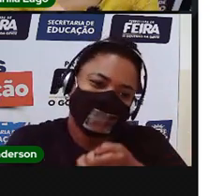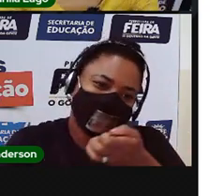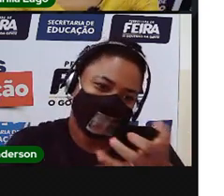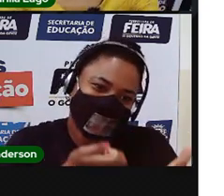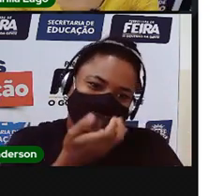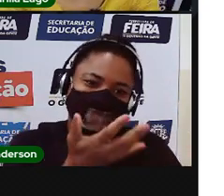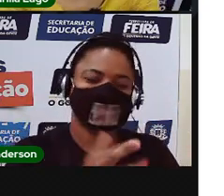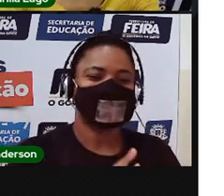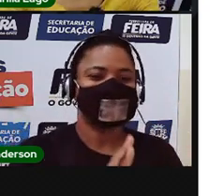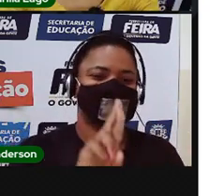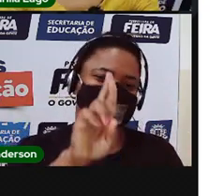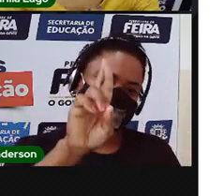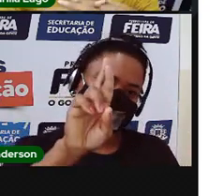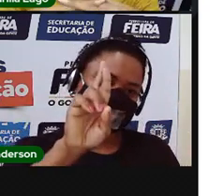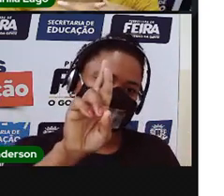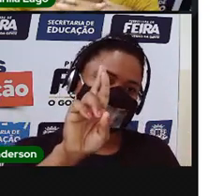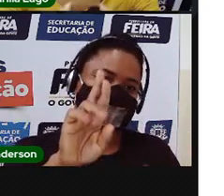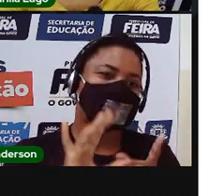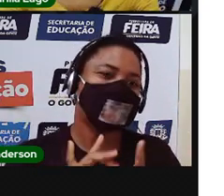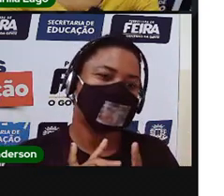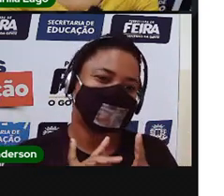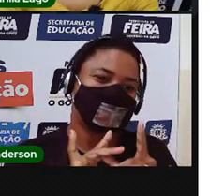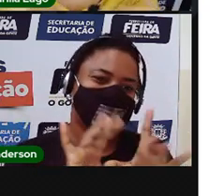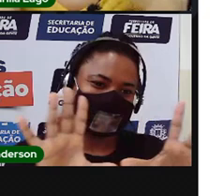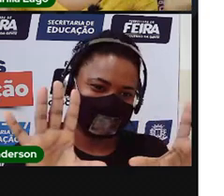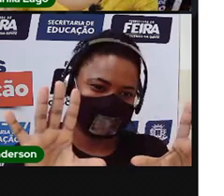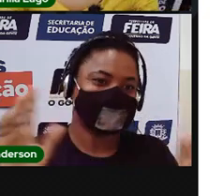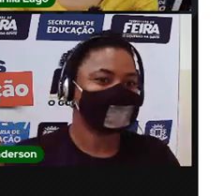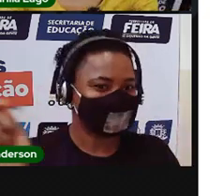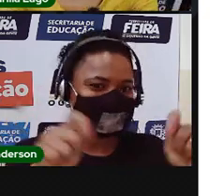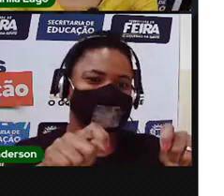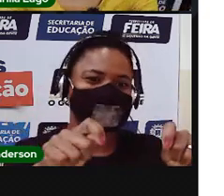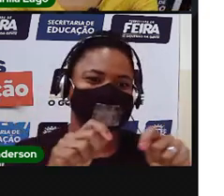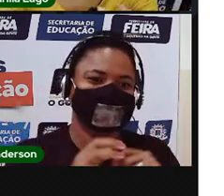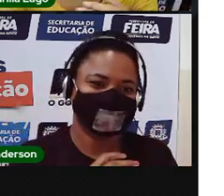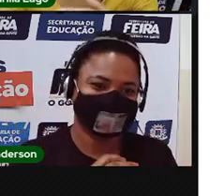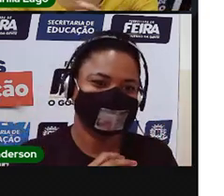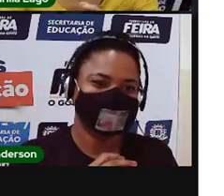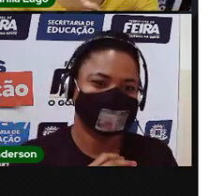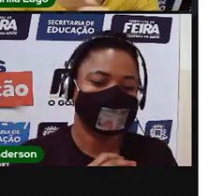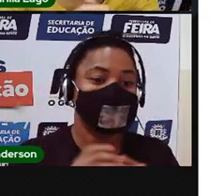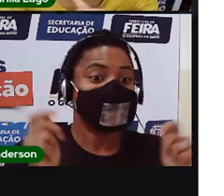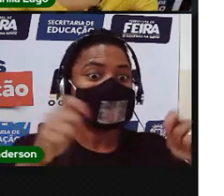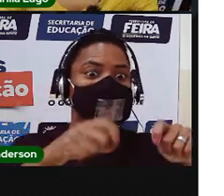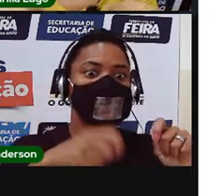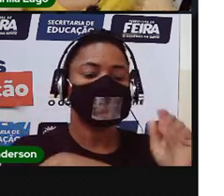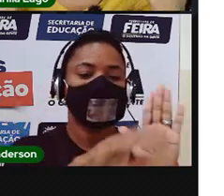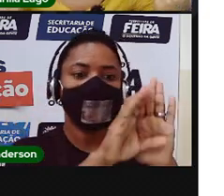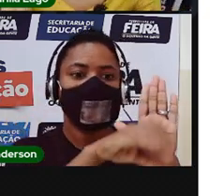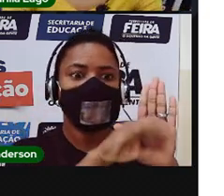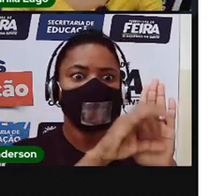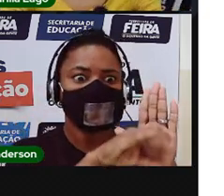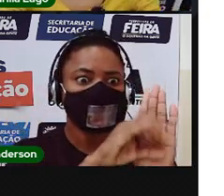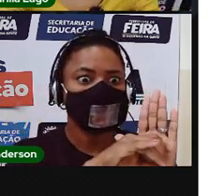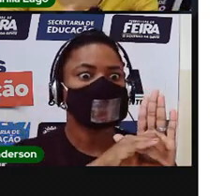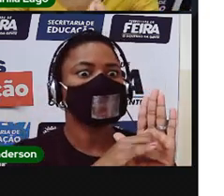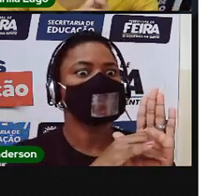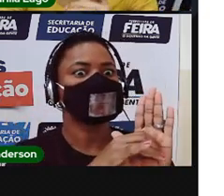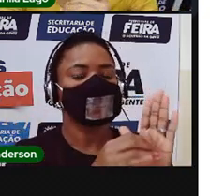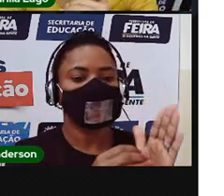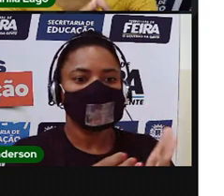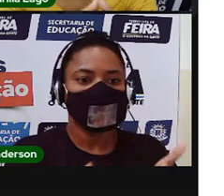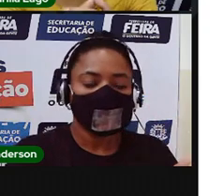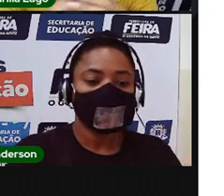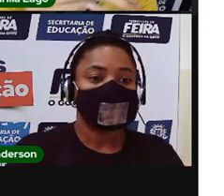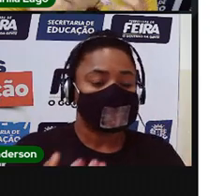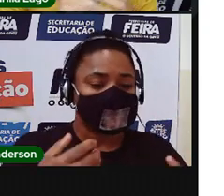um protagonista, né? A partir disso, construir novos conceitos, né? Participar de forma ativa